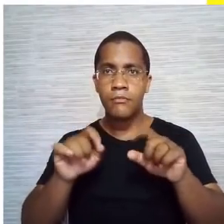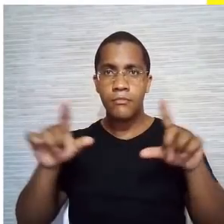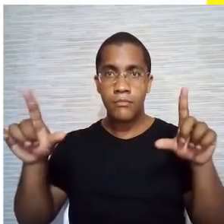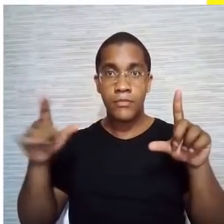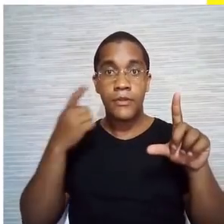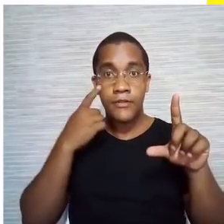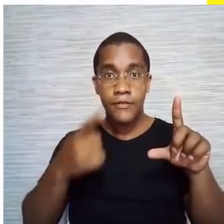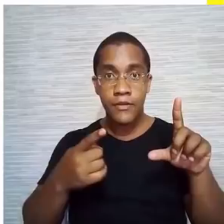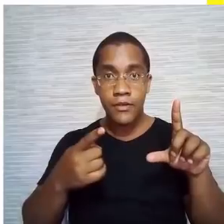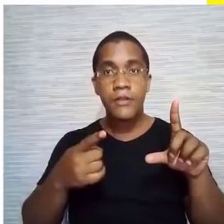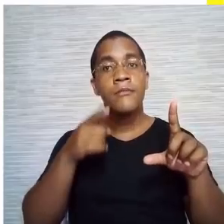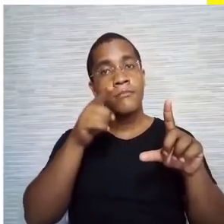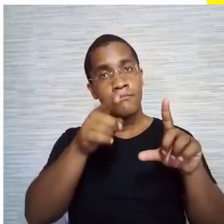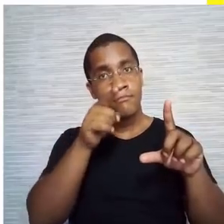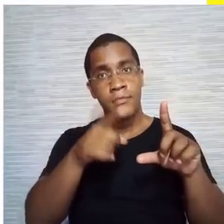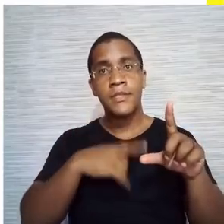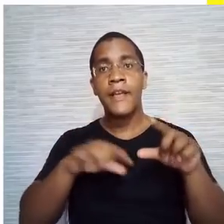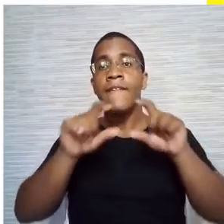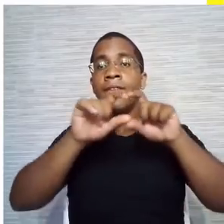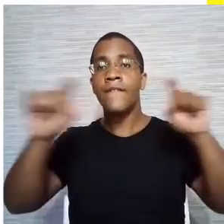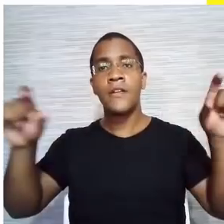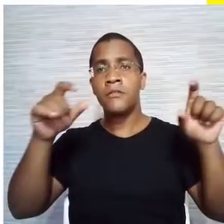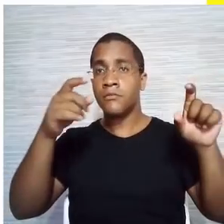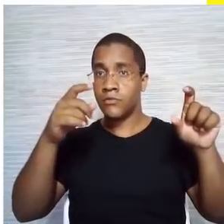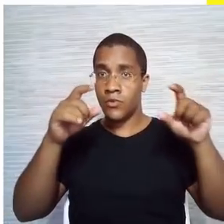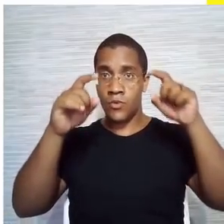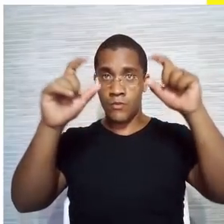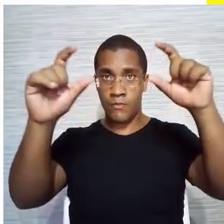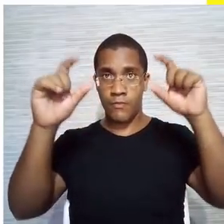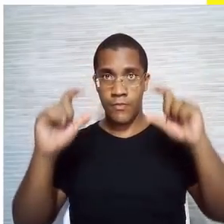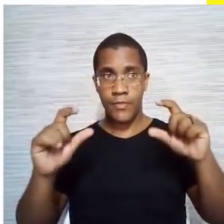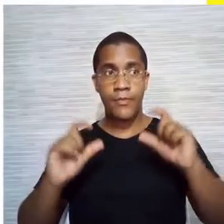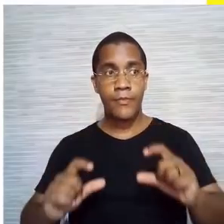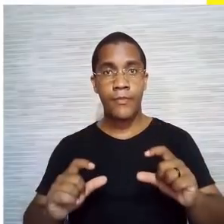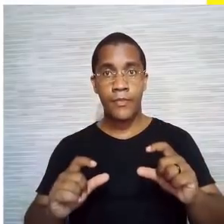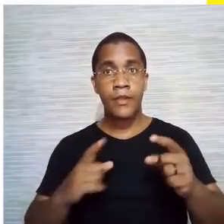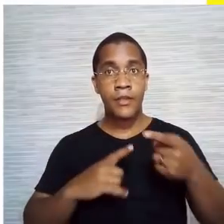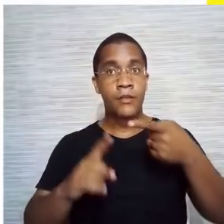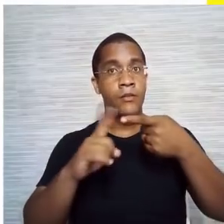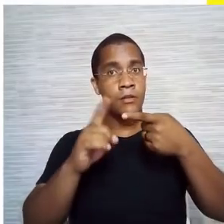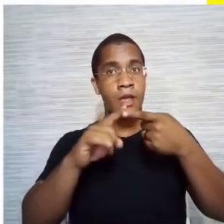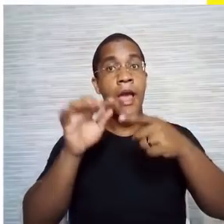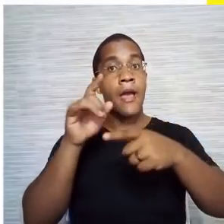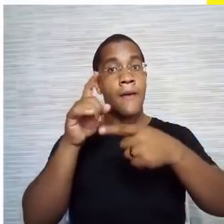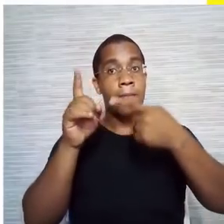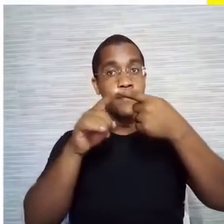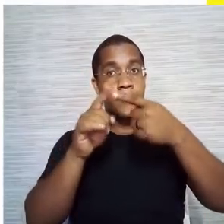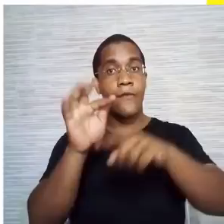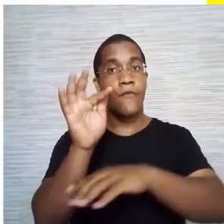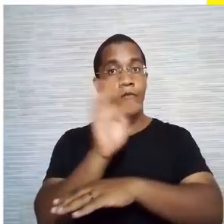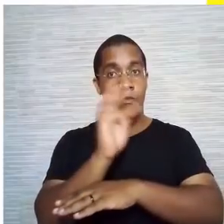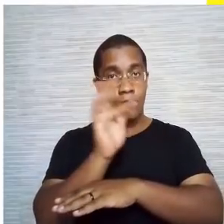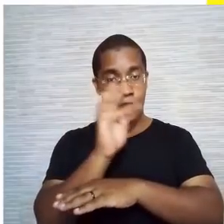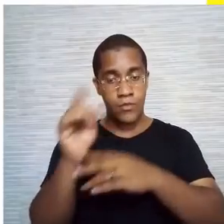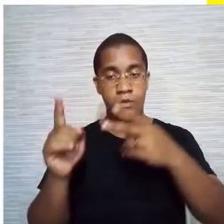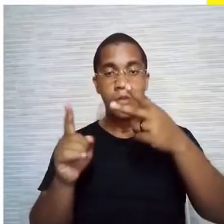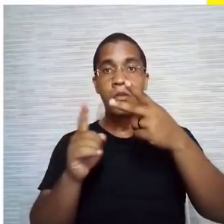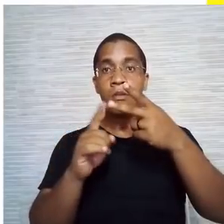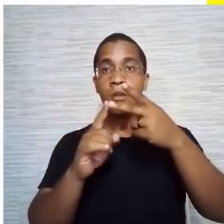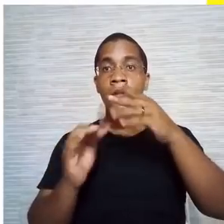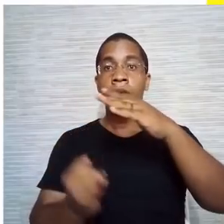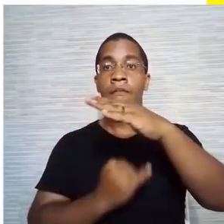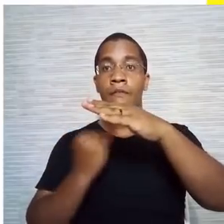eu trouxe para vocês uma mesma frase. E essa frase nós temos com a linguagem formal e a linguagem informal.